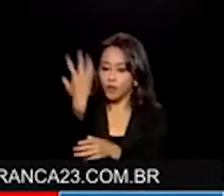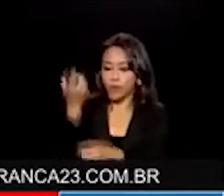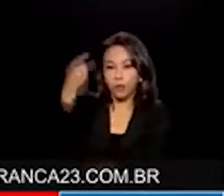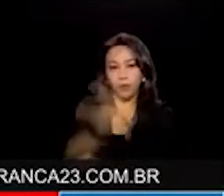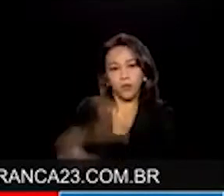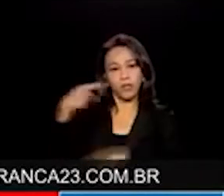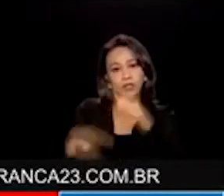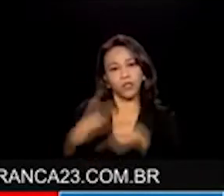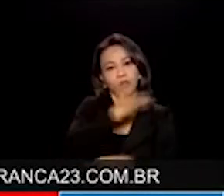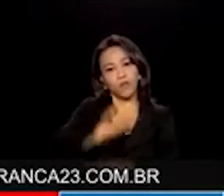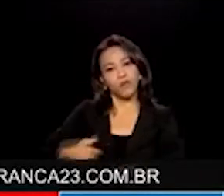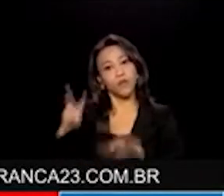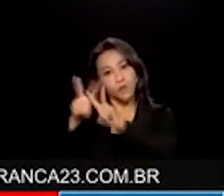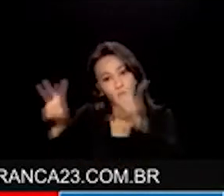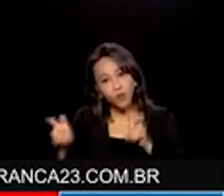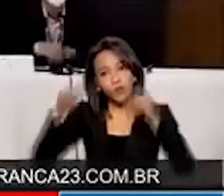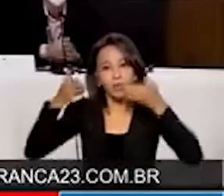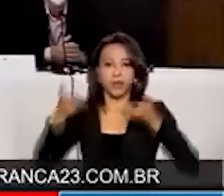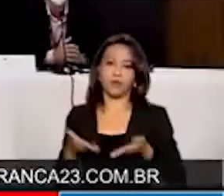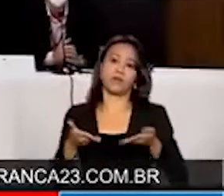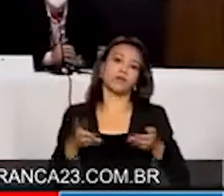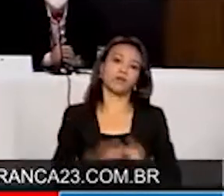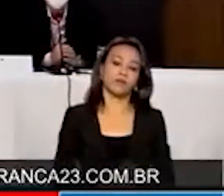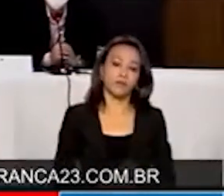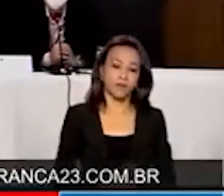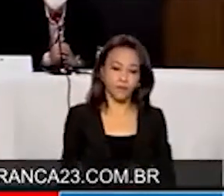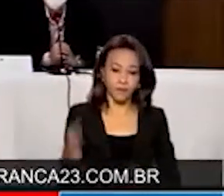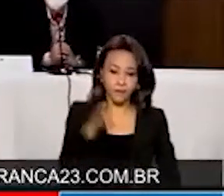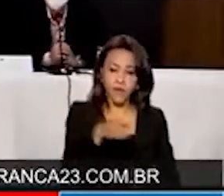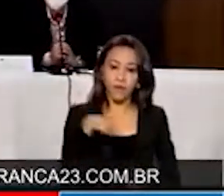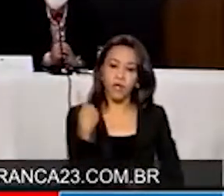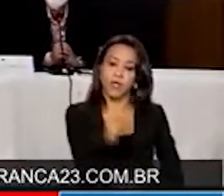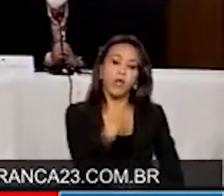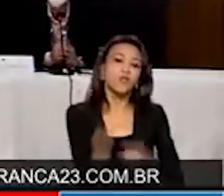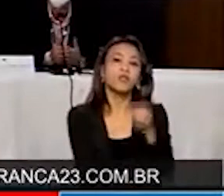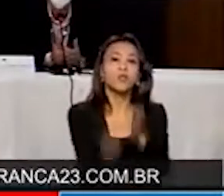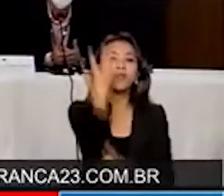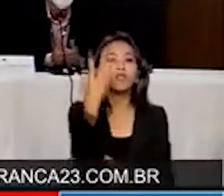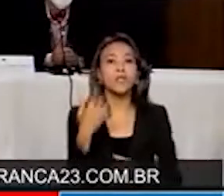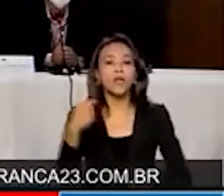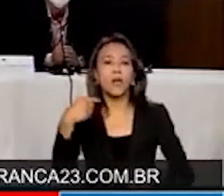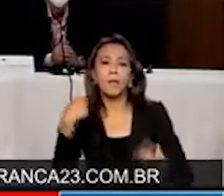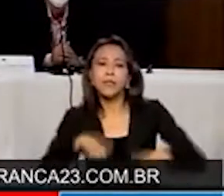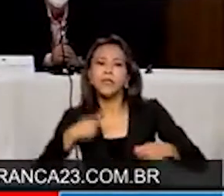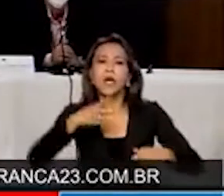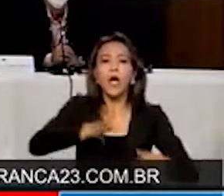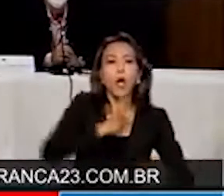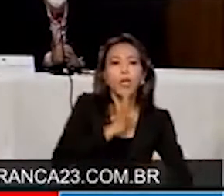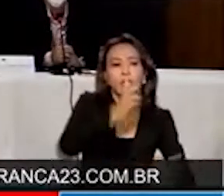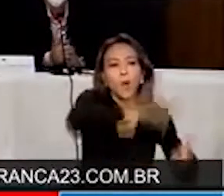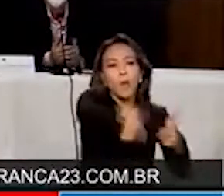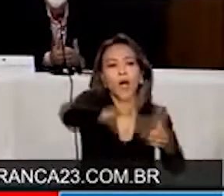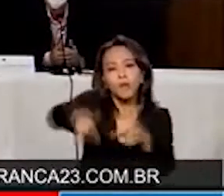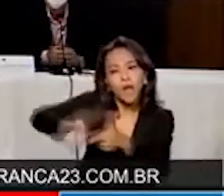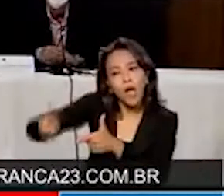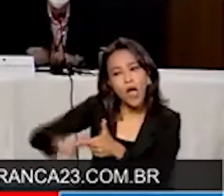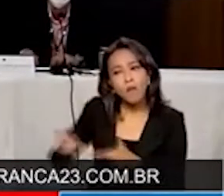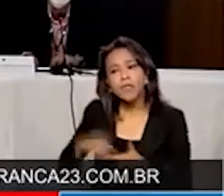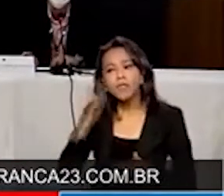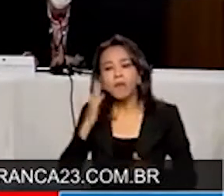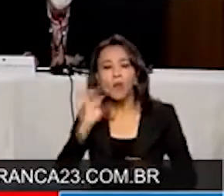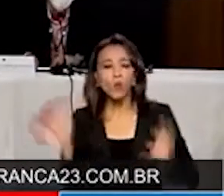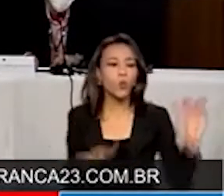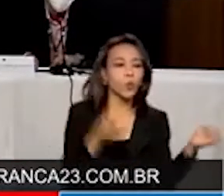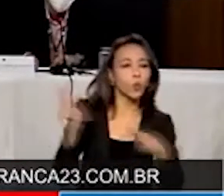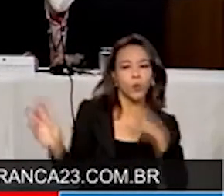públicas sobre esse tema. Para nós estabelecermos uma política eficiente, é preciso conhecer o problema, é preciso conhecer